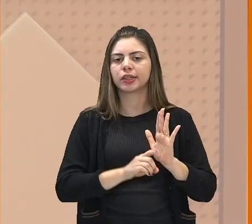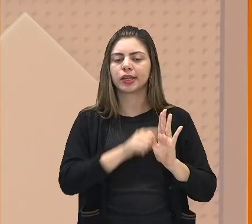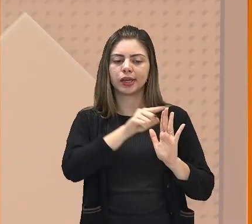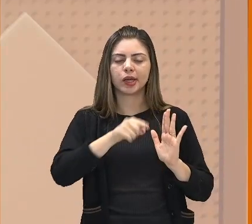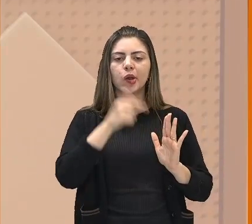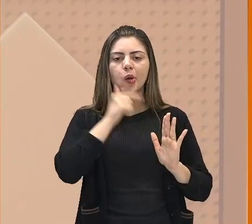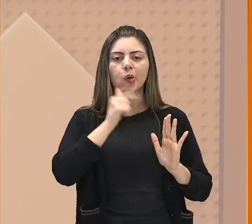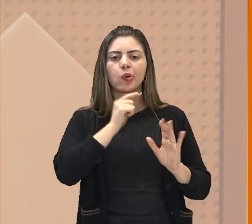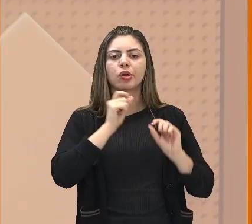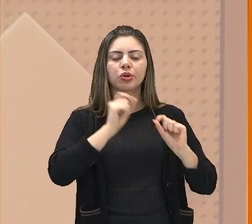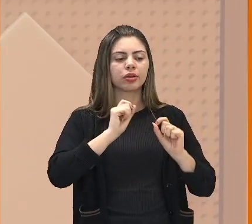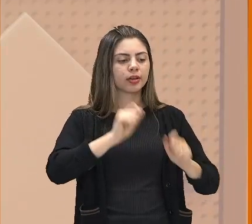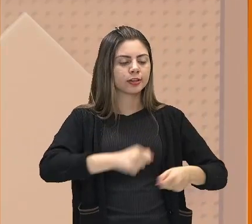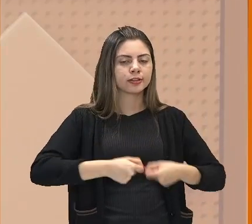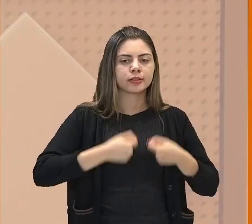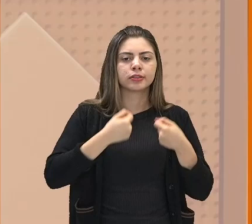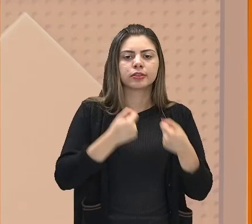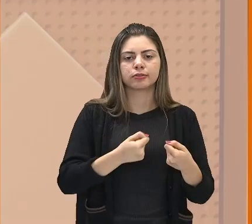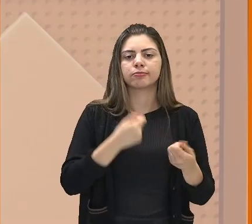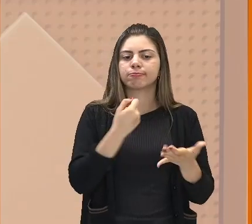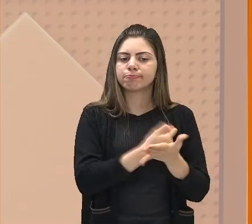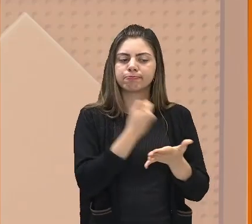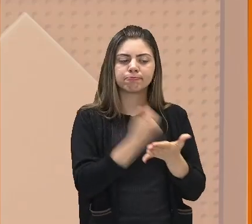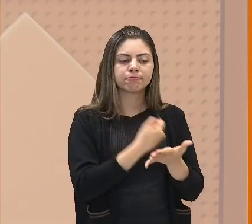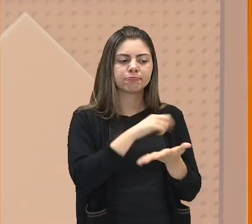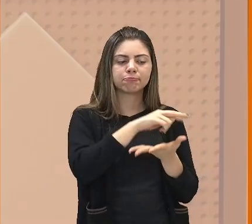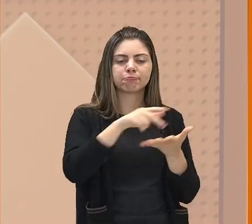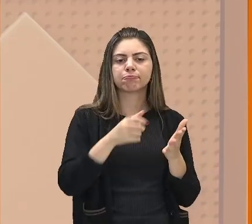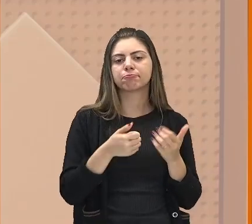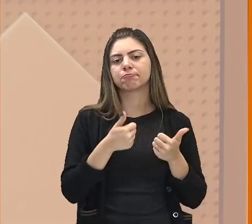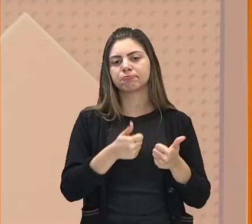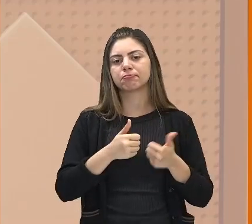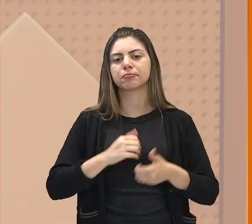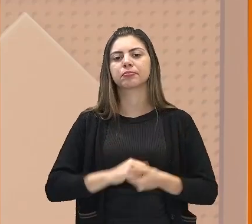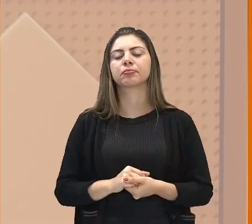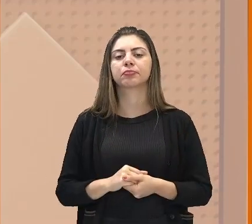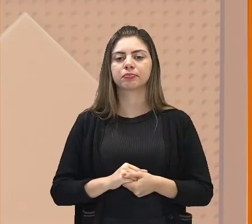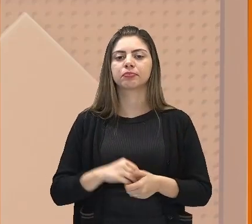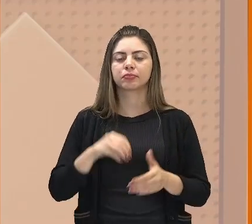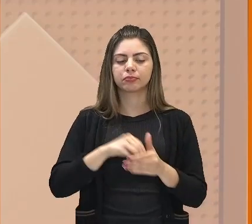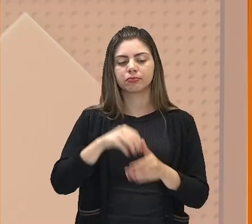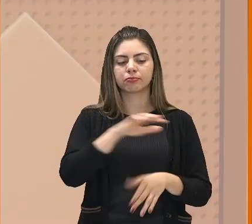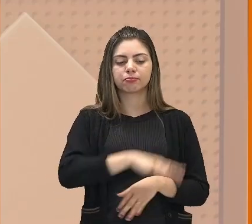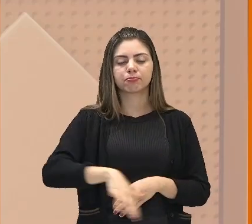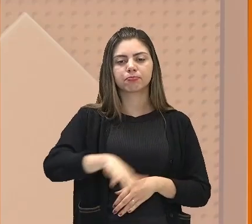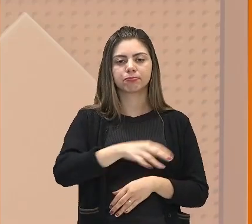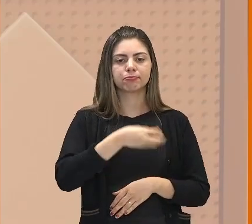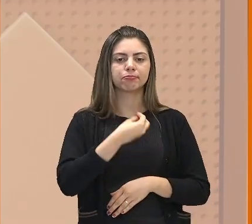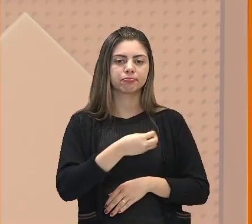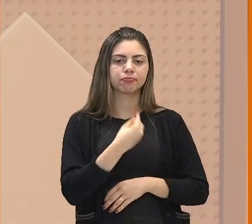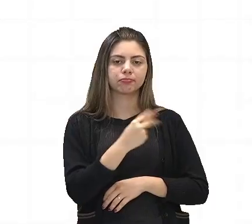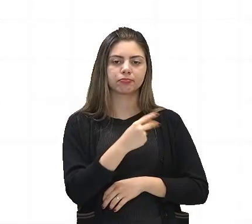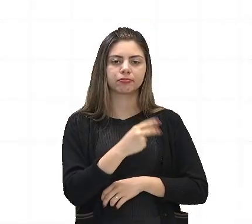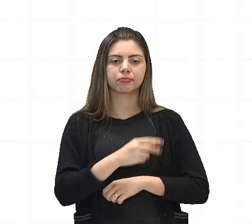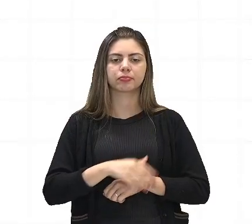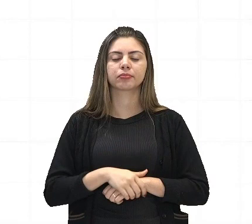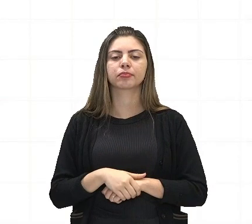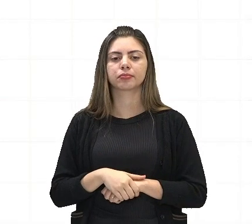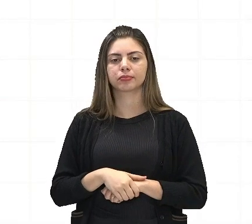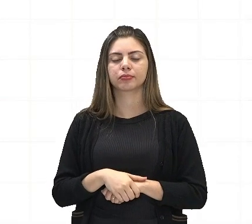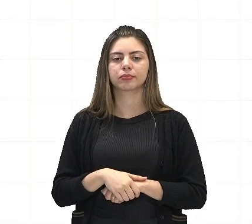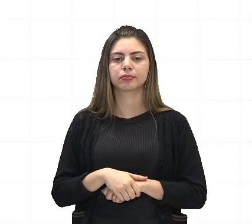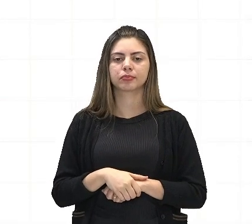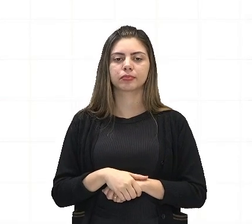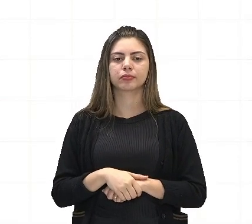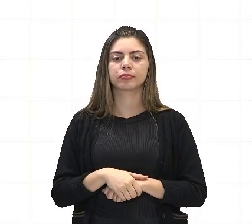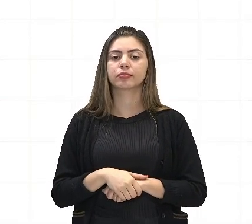força para lutar em busca de benefícios dentro dos seus territórios, ok? Continuando, vamos observar